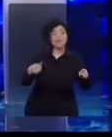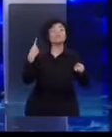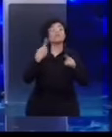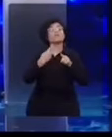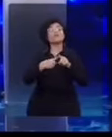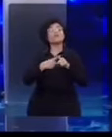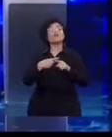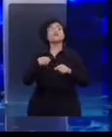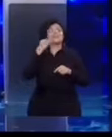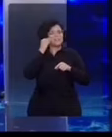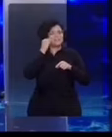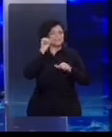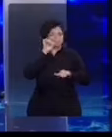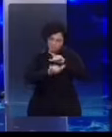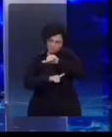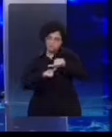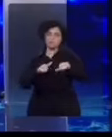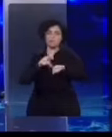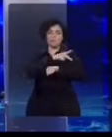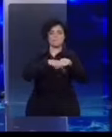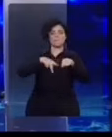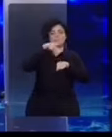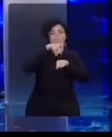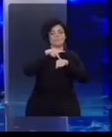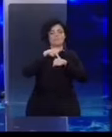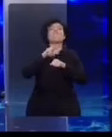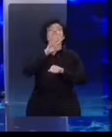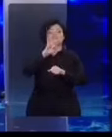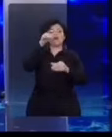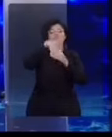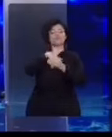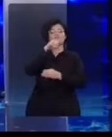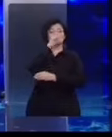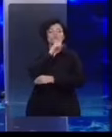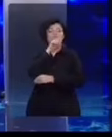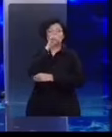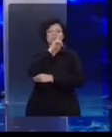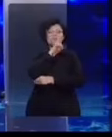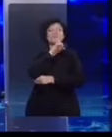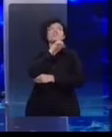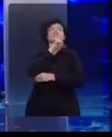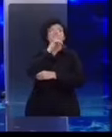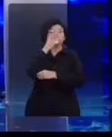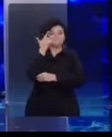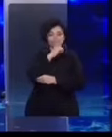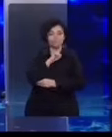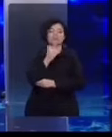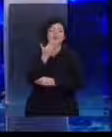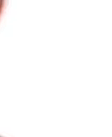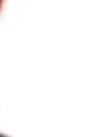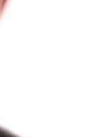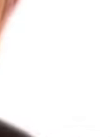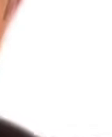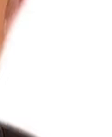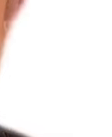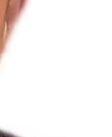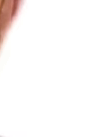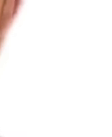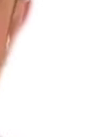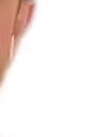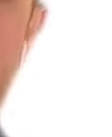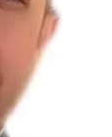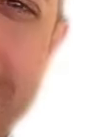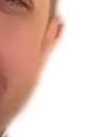voltar a consertar esse país e vamos voltar no final de semana a comer um churrasquinho e tomar uma cerveja. A mesma promessa